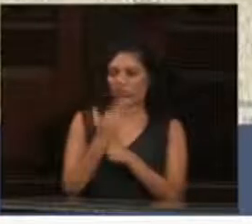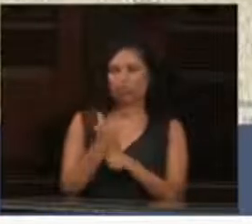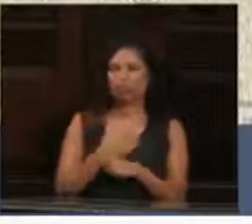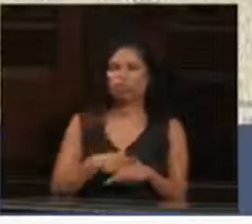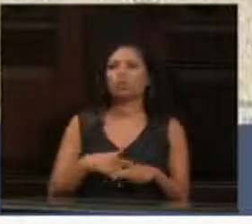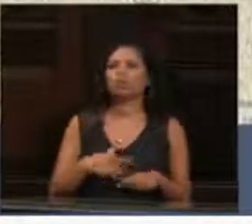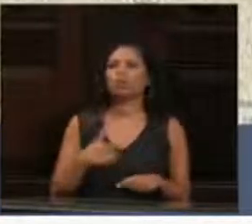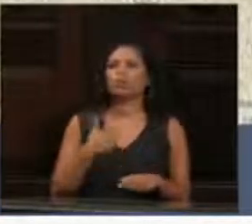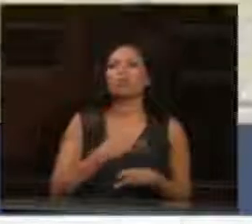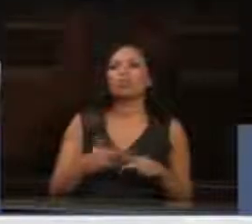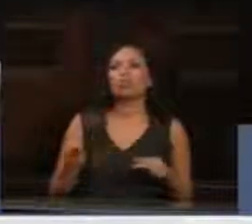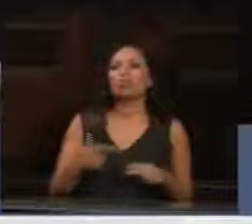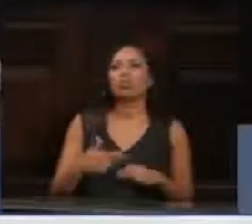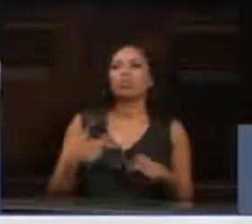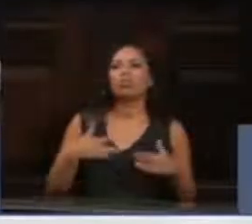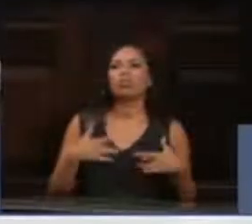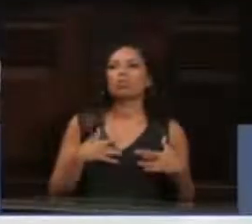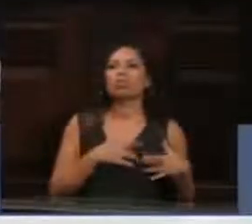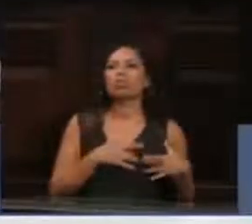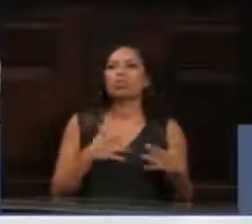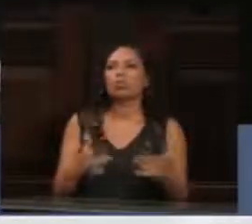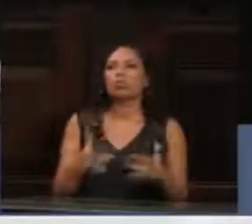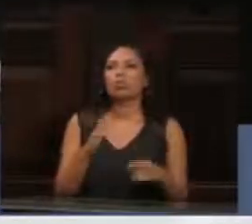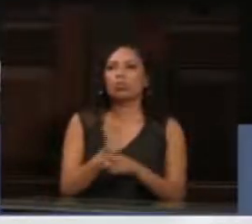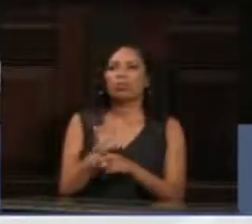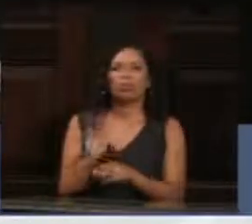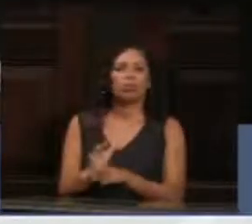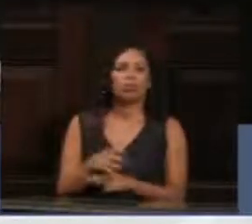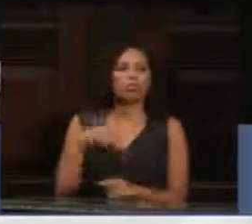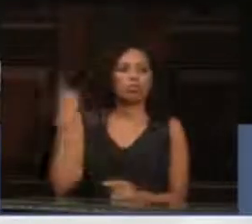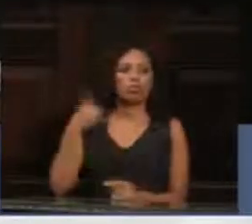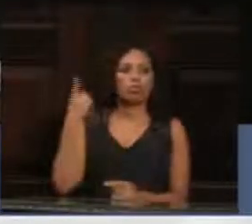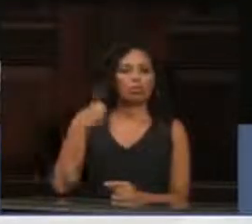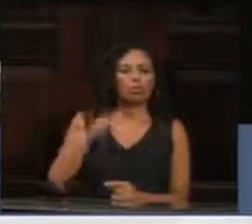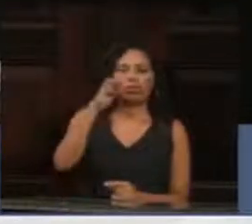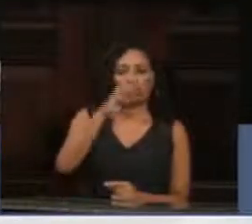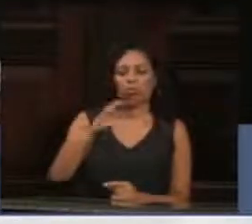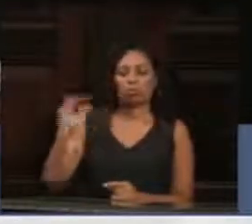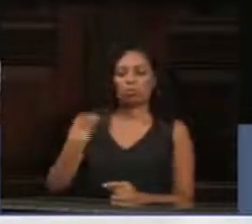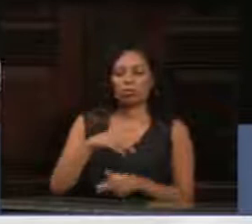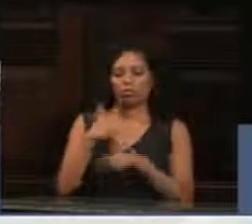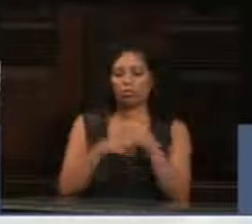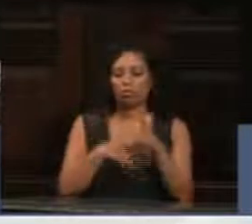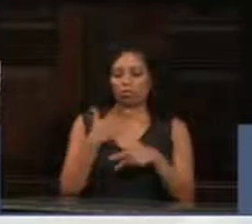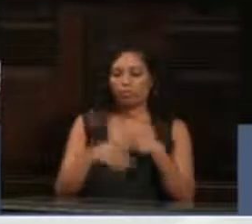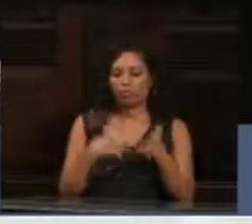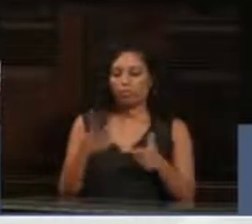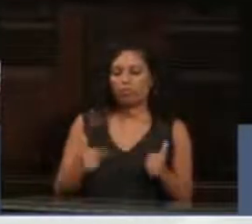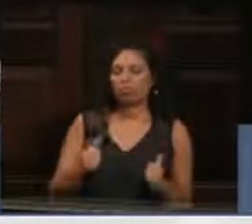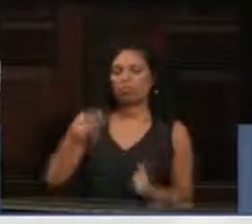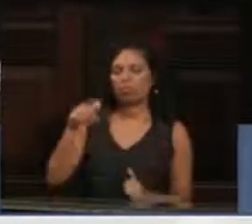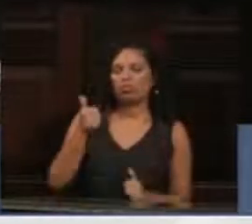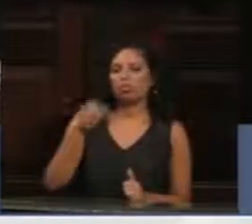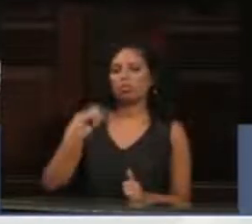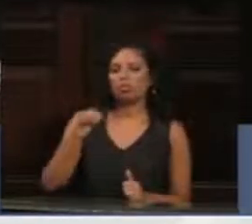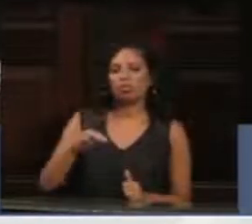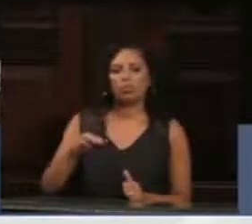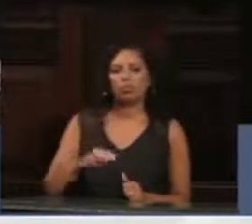missão. Estou à disposição, deputado. Convidar o deputado Valdec Carneiro. Posso fazer uso da palavra? Vossa Excelência tem 10